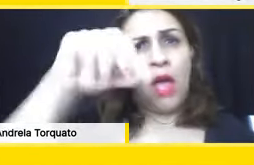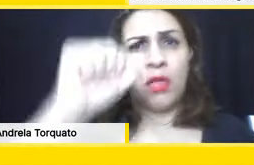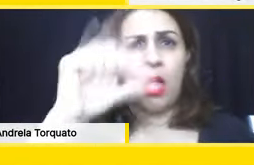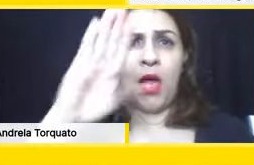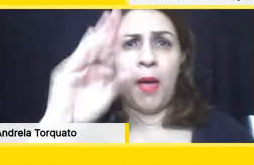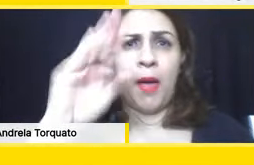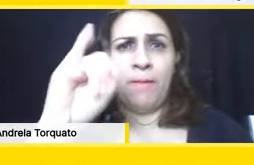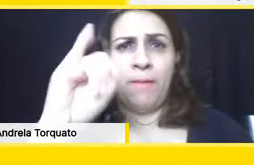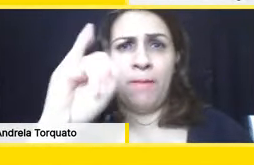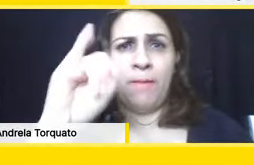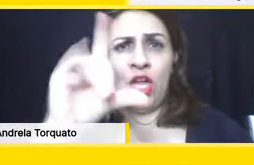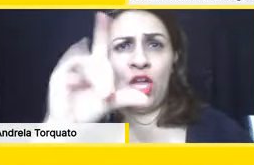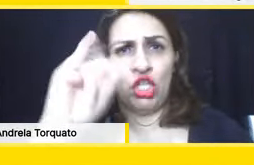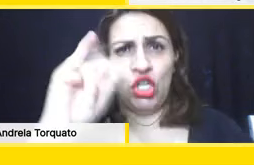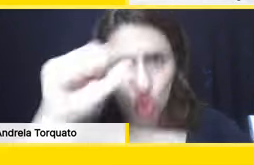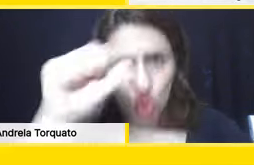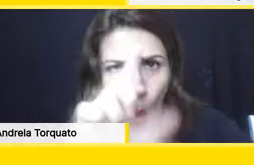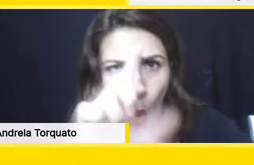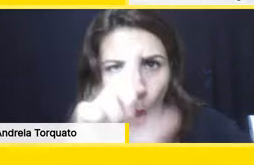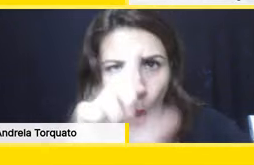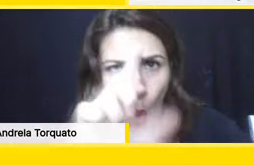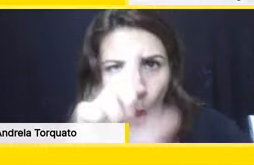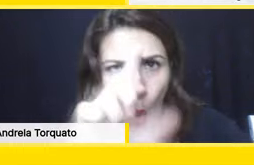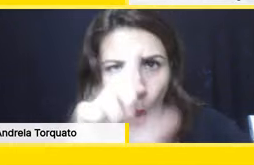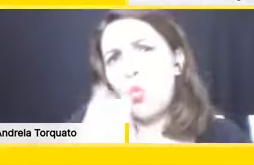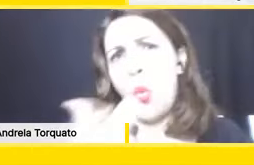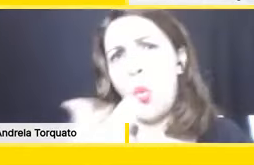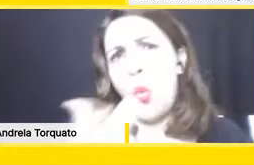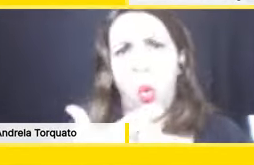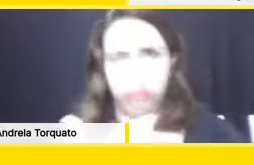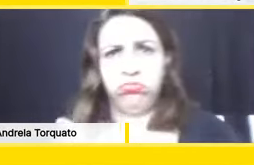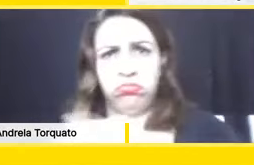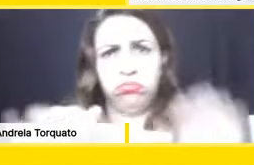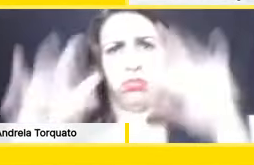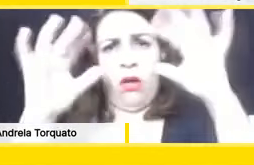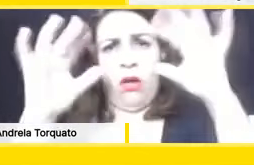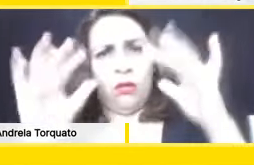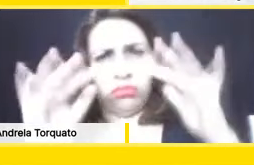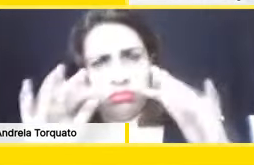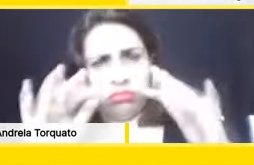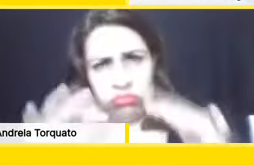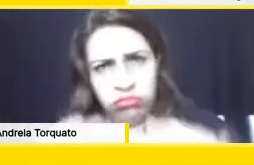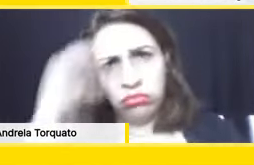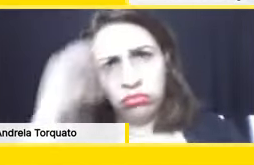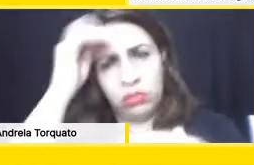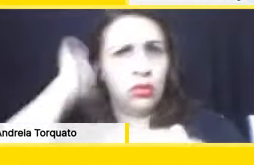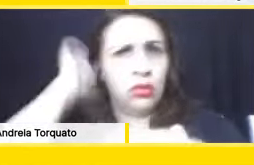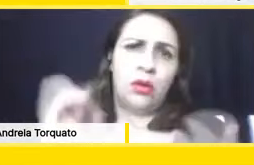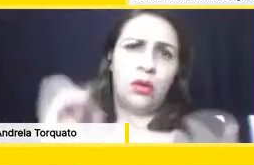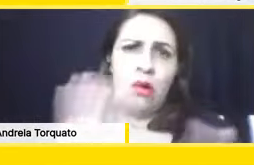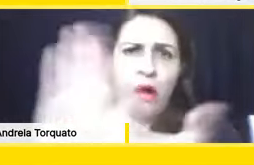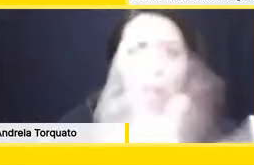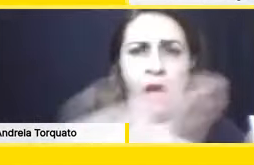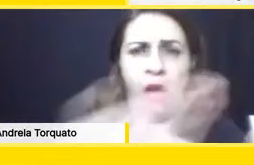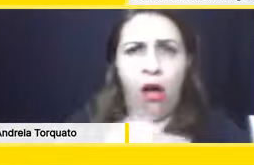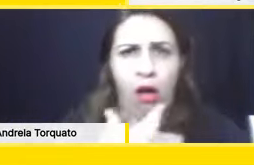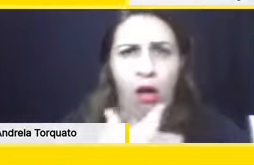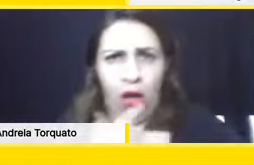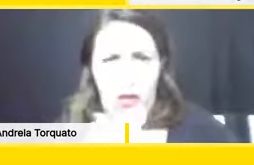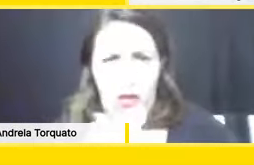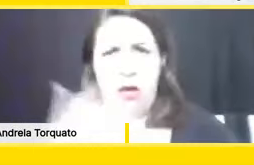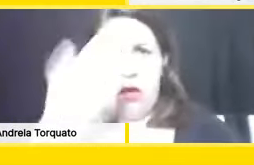nos medicamentos para que inclui na dispensação de medicamentos para a pessoa com